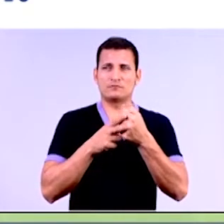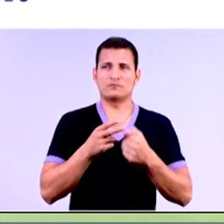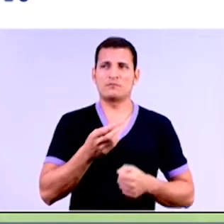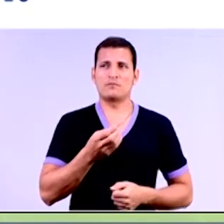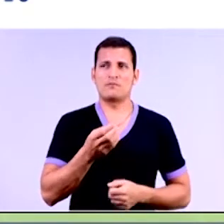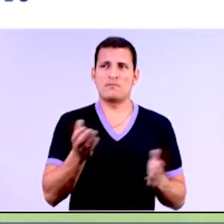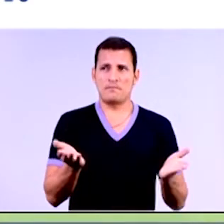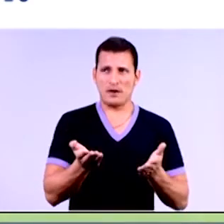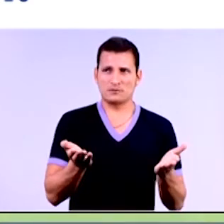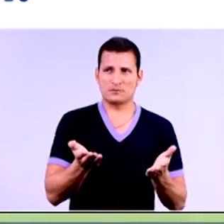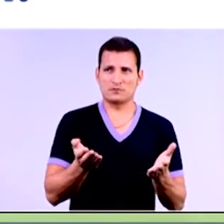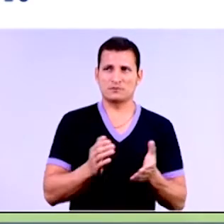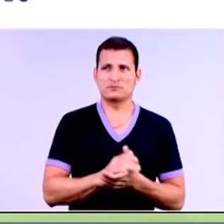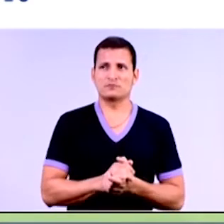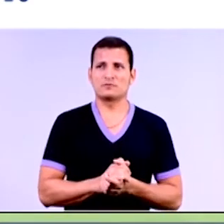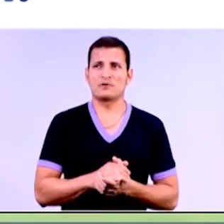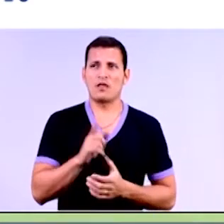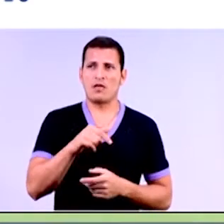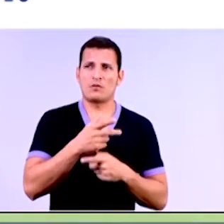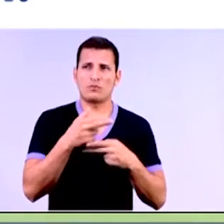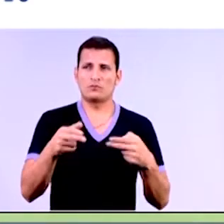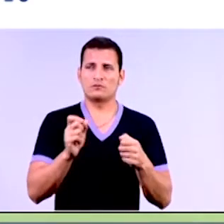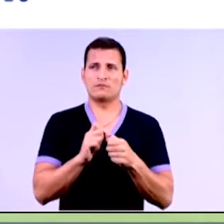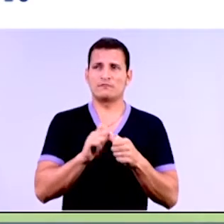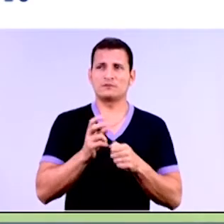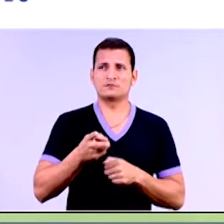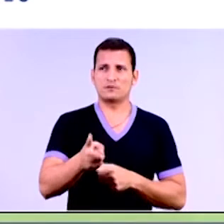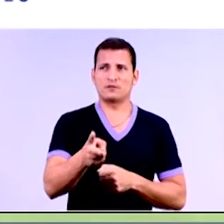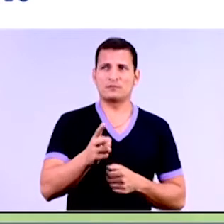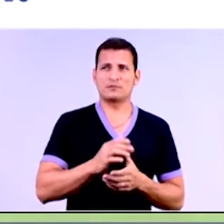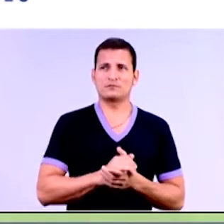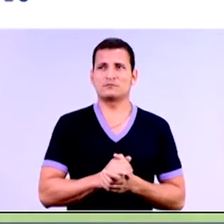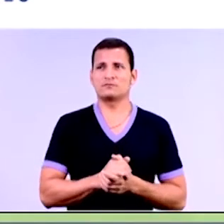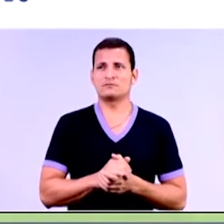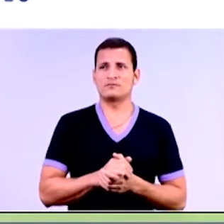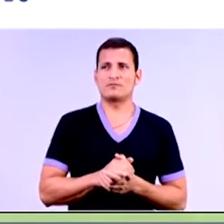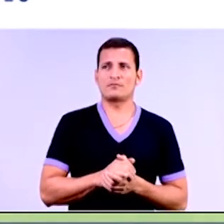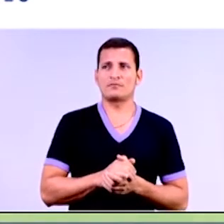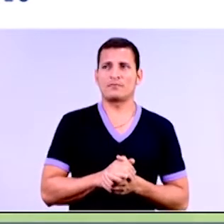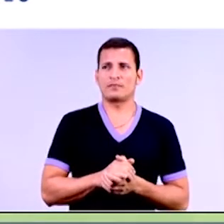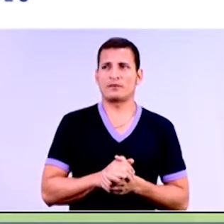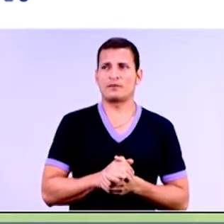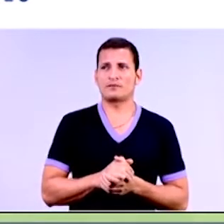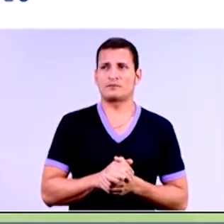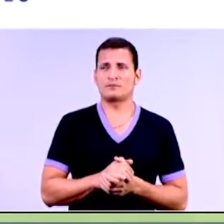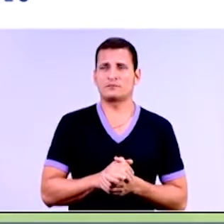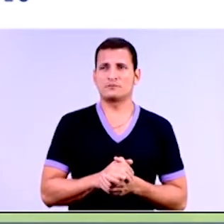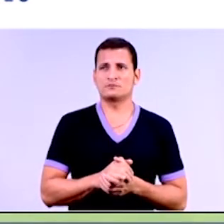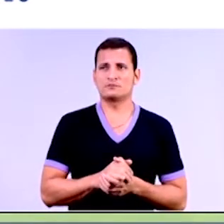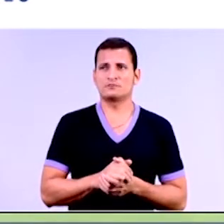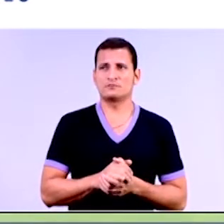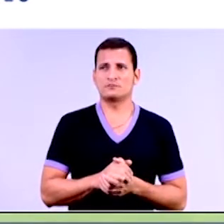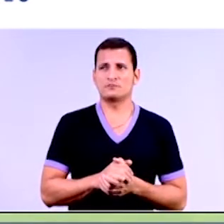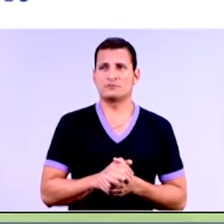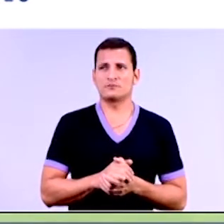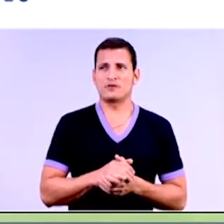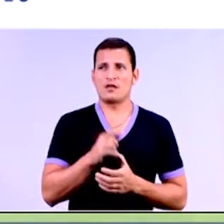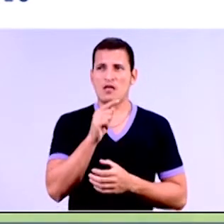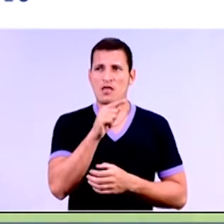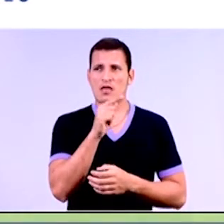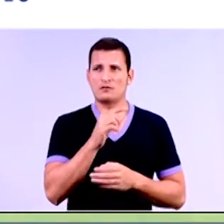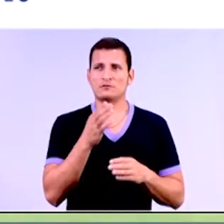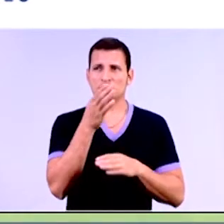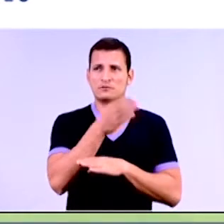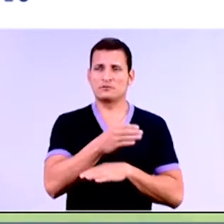sempre, habituais repetidas. Então, my sister goes to work at 7:30. A gente entende que ela está indo ao